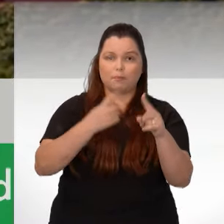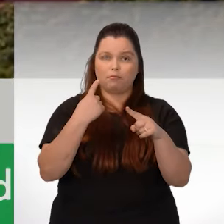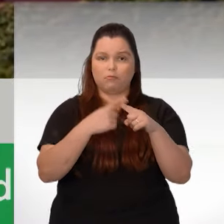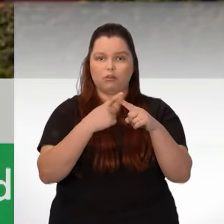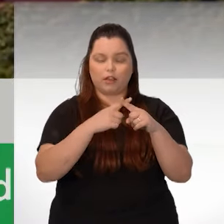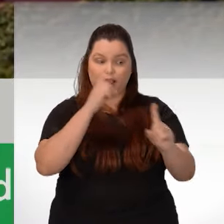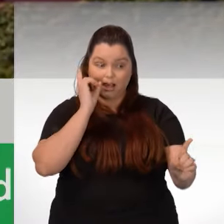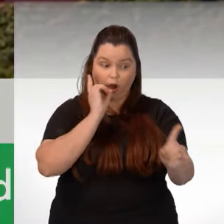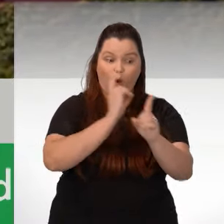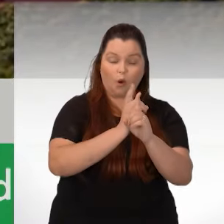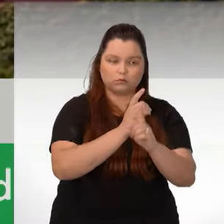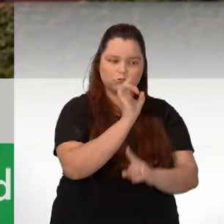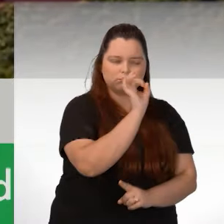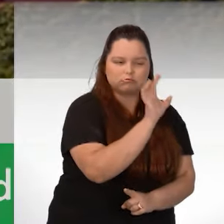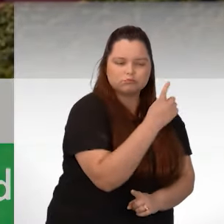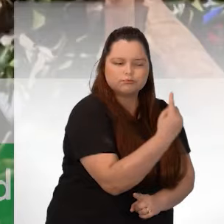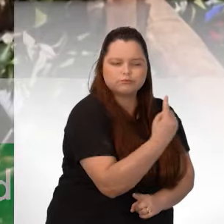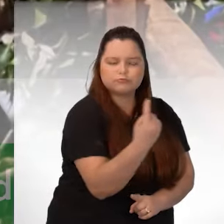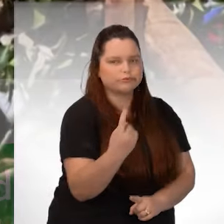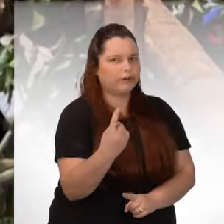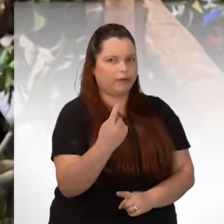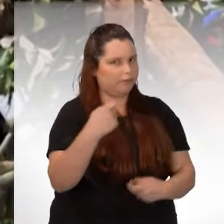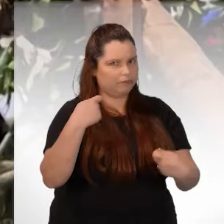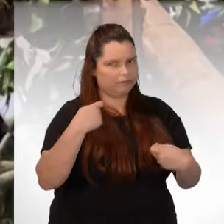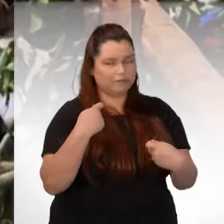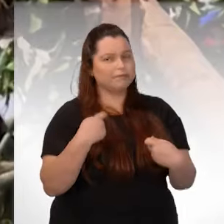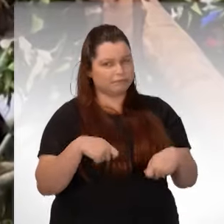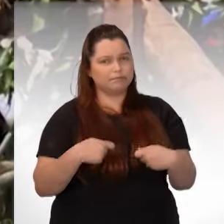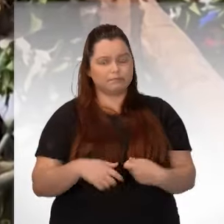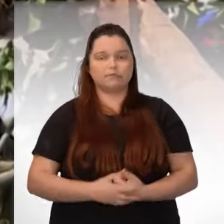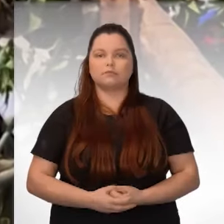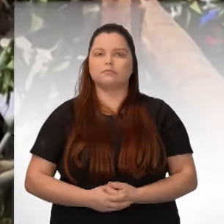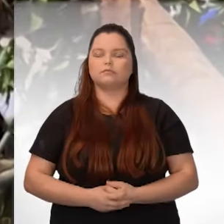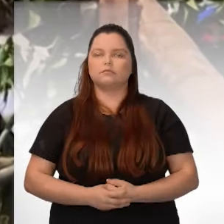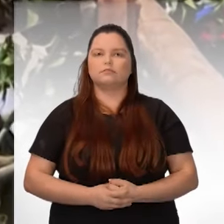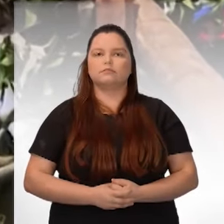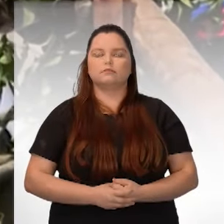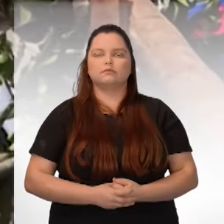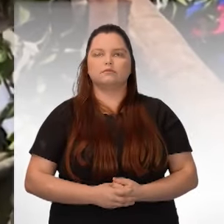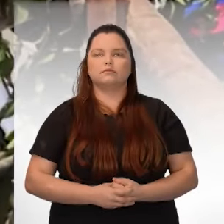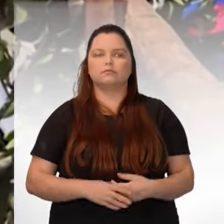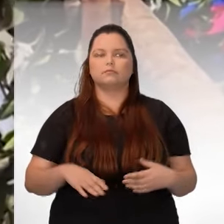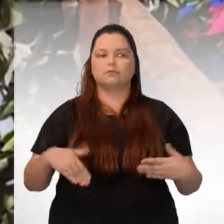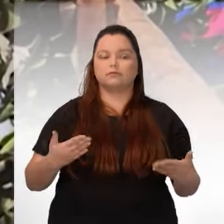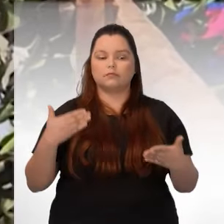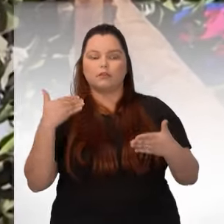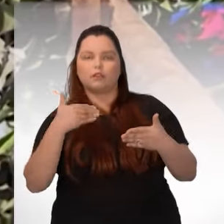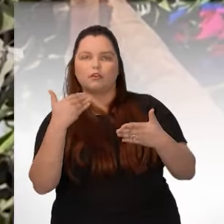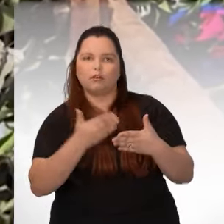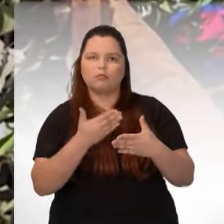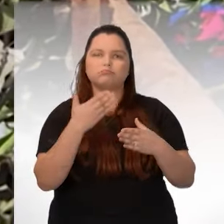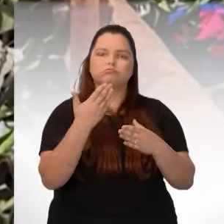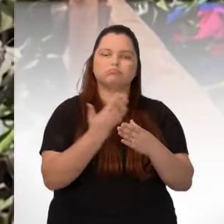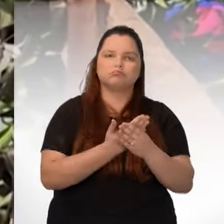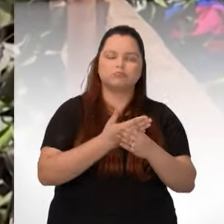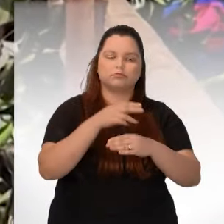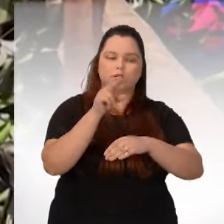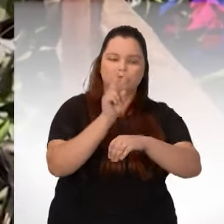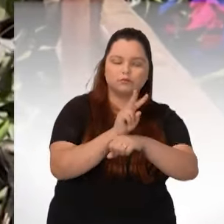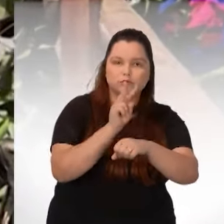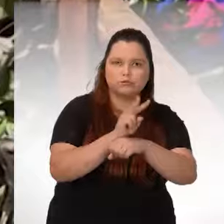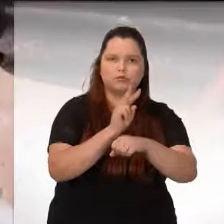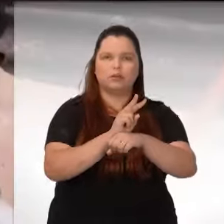foram identificados e são incontestáveis. É evidente que num processo desse, de tutela coletiva, um processo